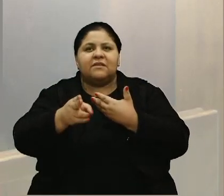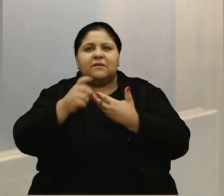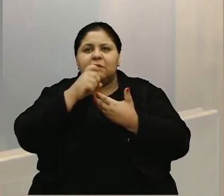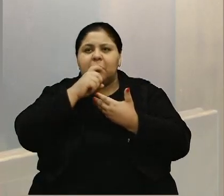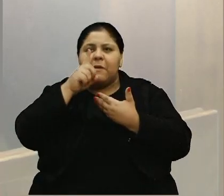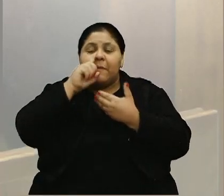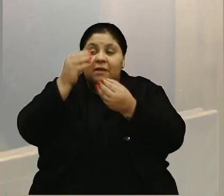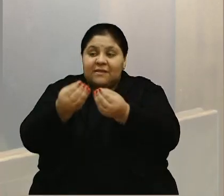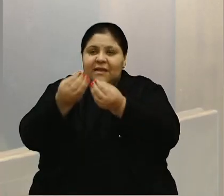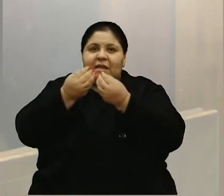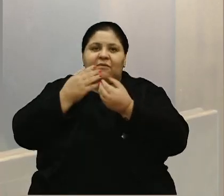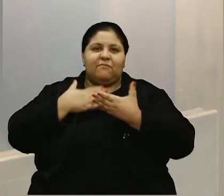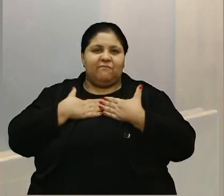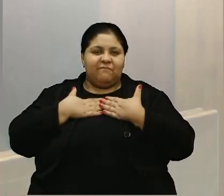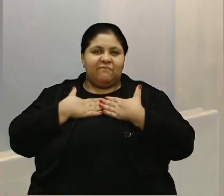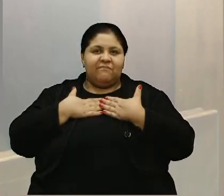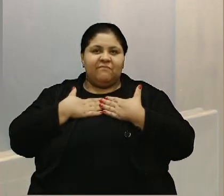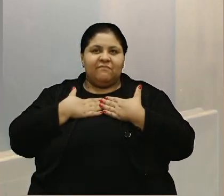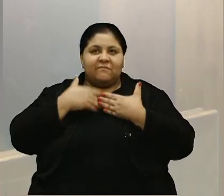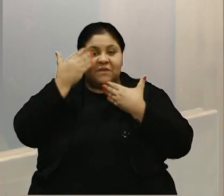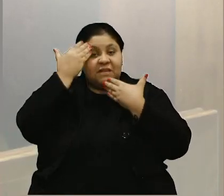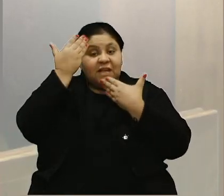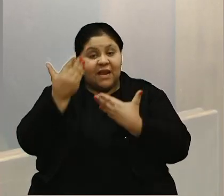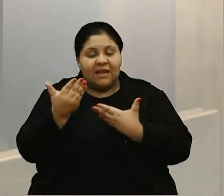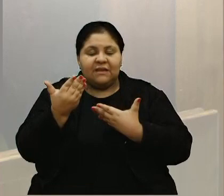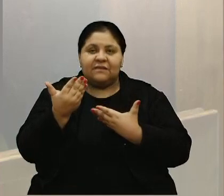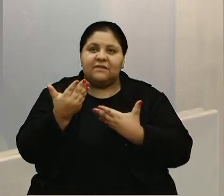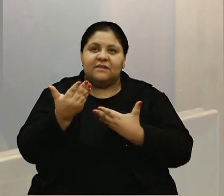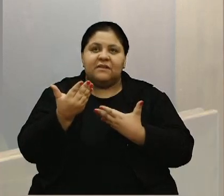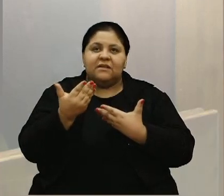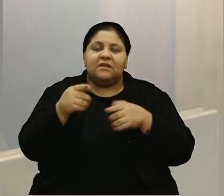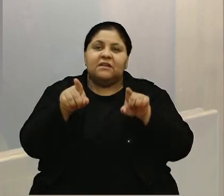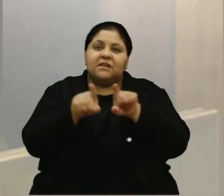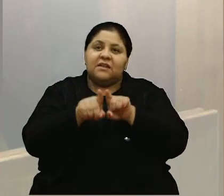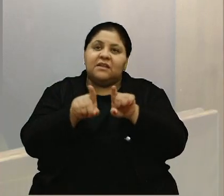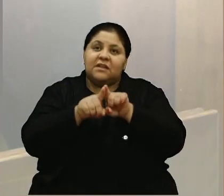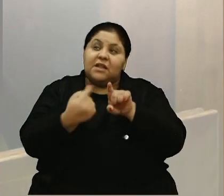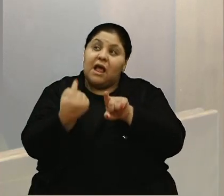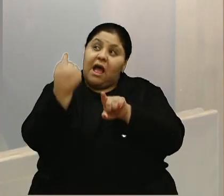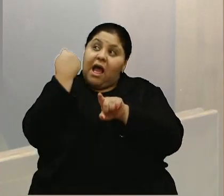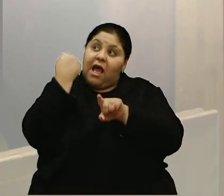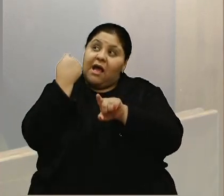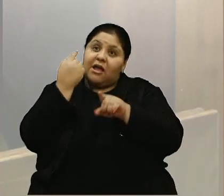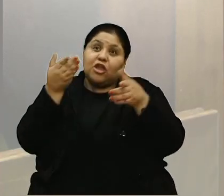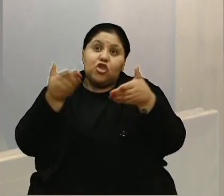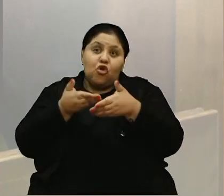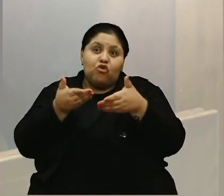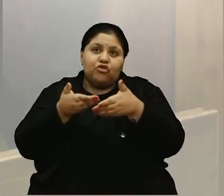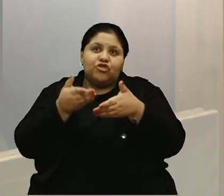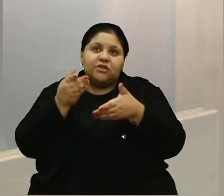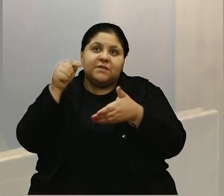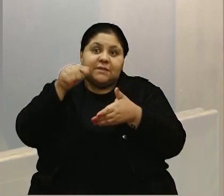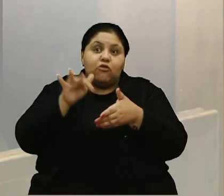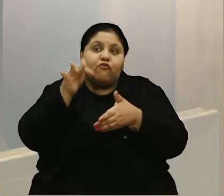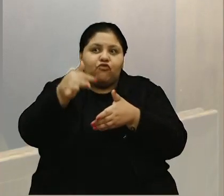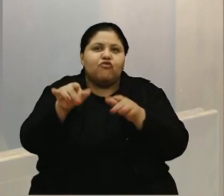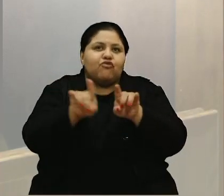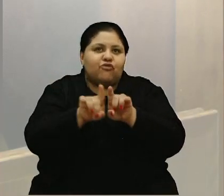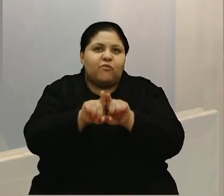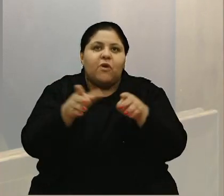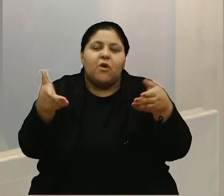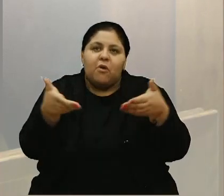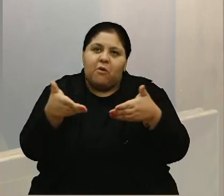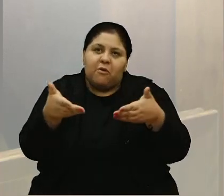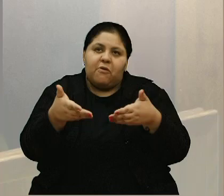para nós. E gratidão porque a gente foi e porque a gente é hoje, né? Então, eu estou